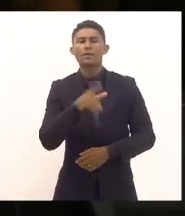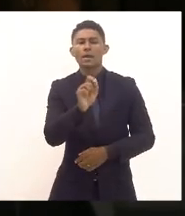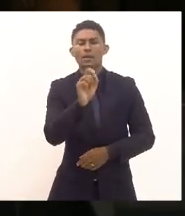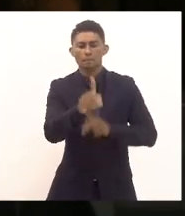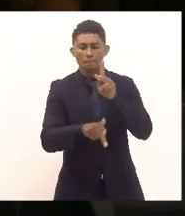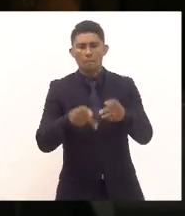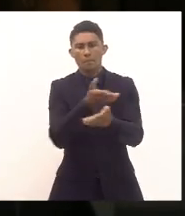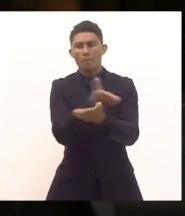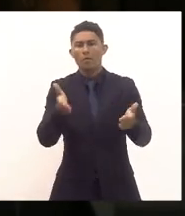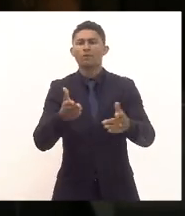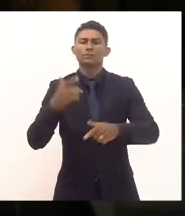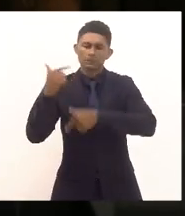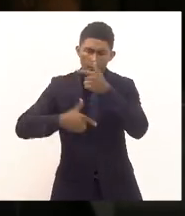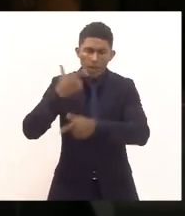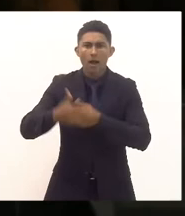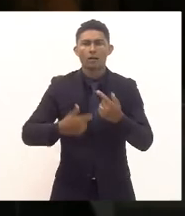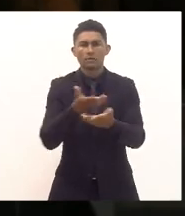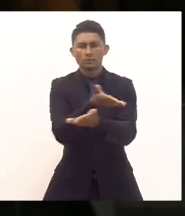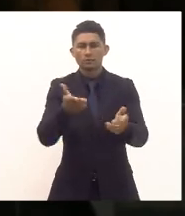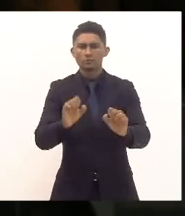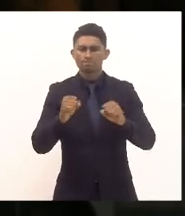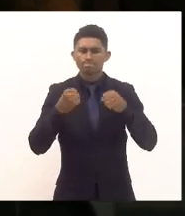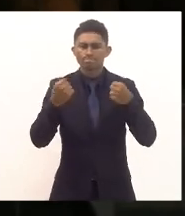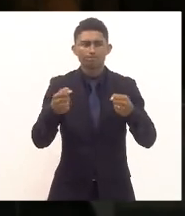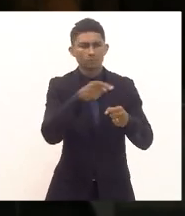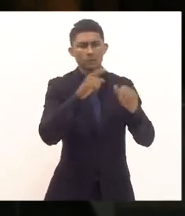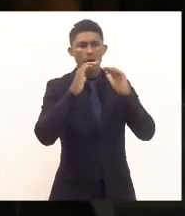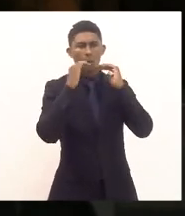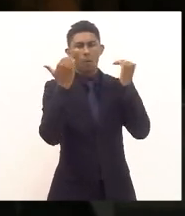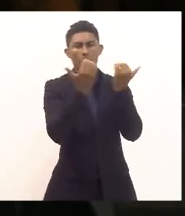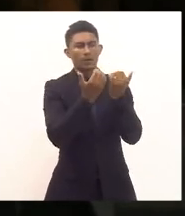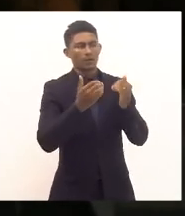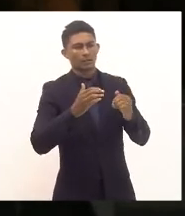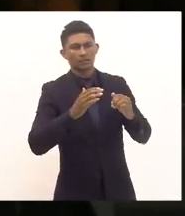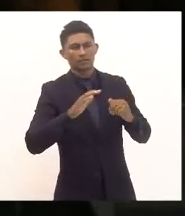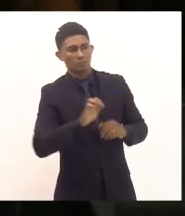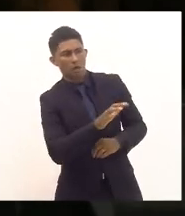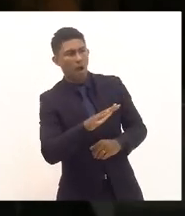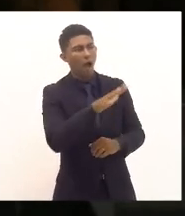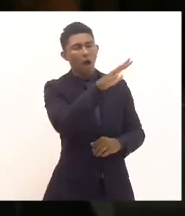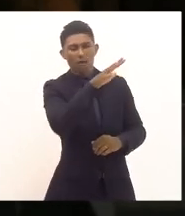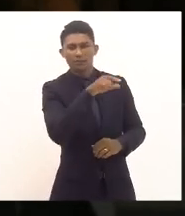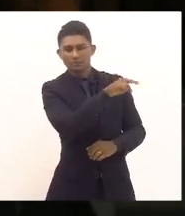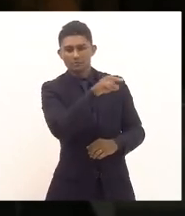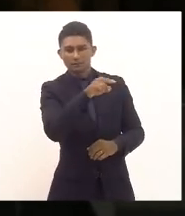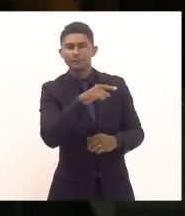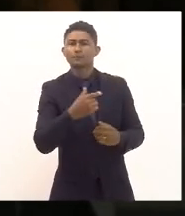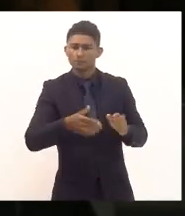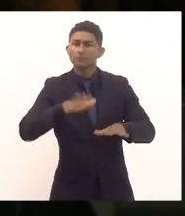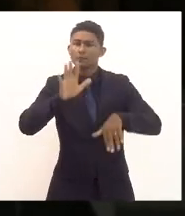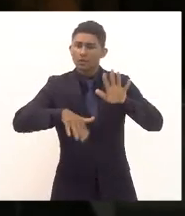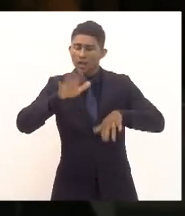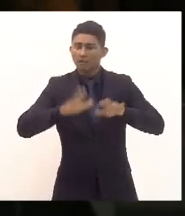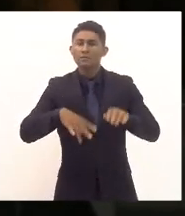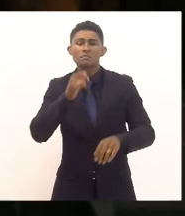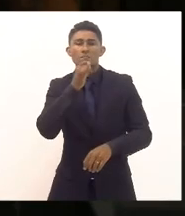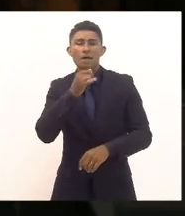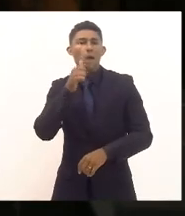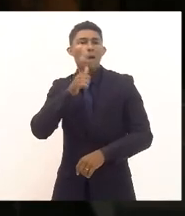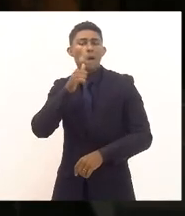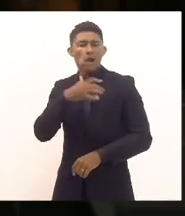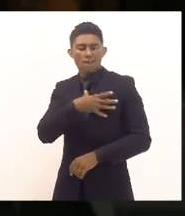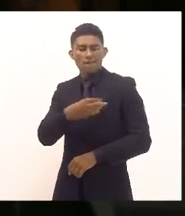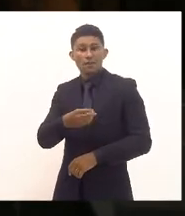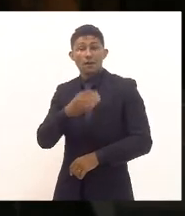tem que ter pena do Povo trabalhador que tá lá naquela comunidade Lá que muita das vezes tem uma filha bonitinha